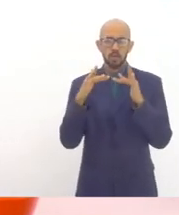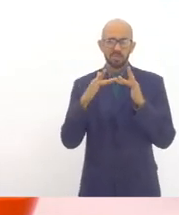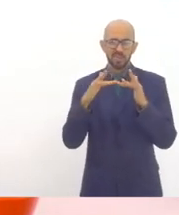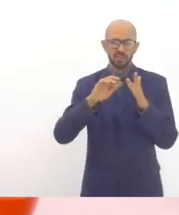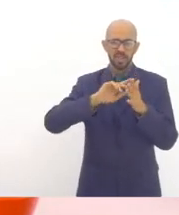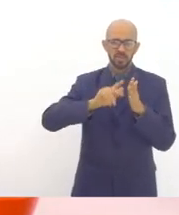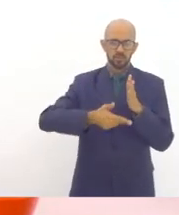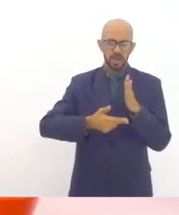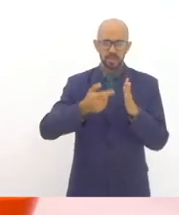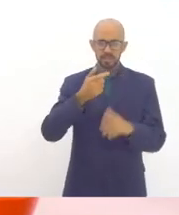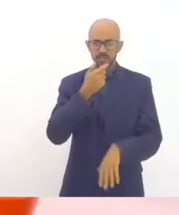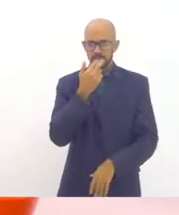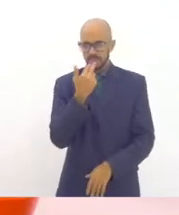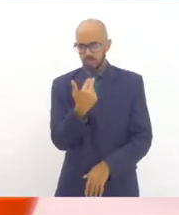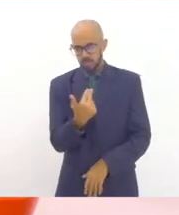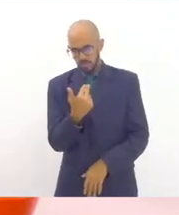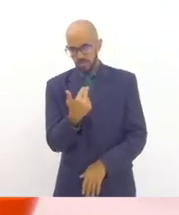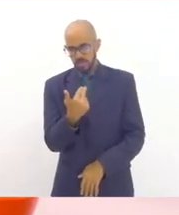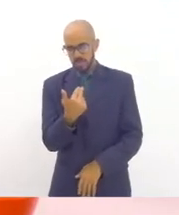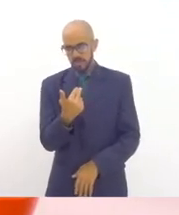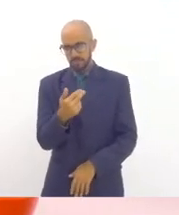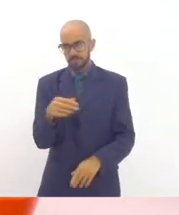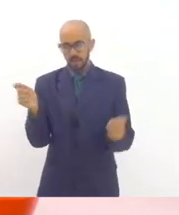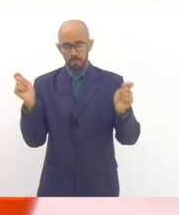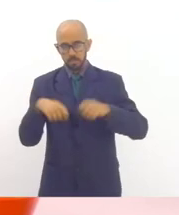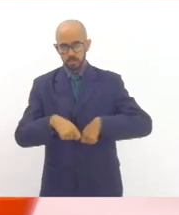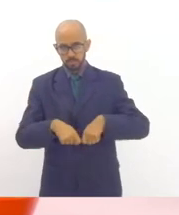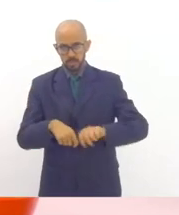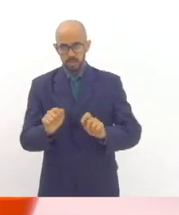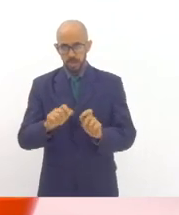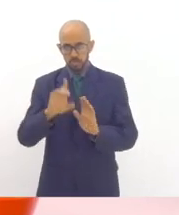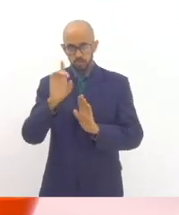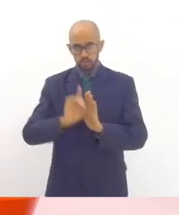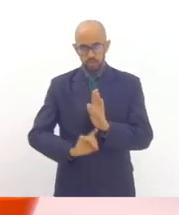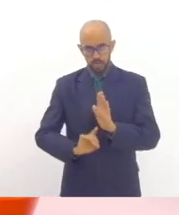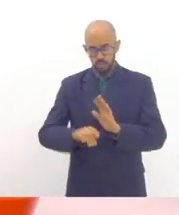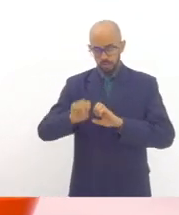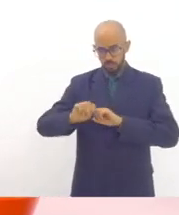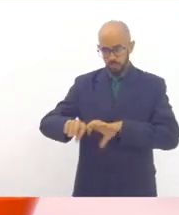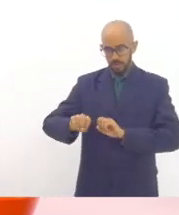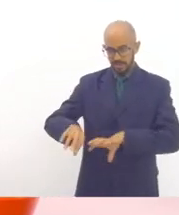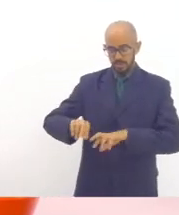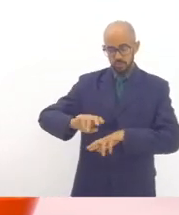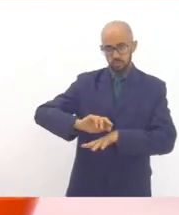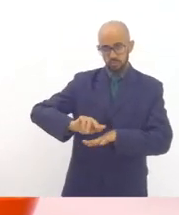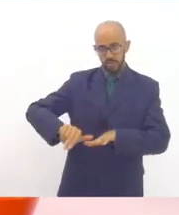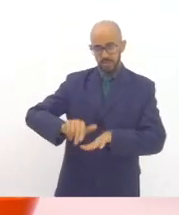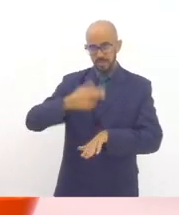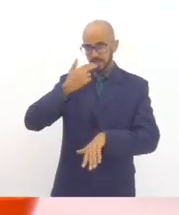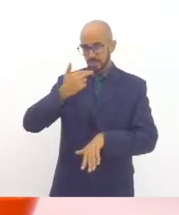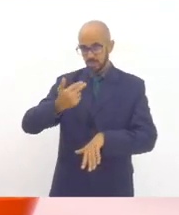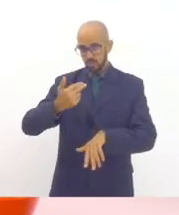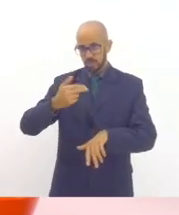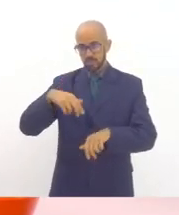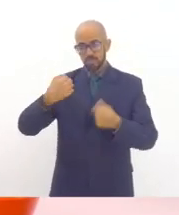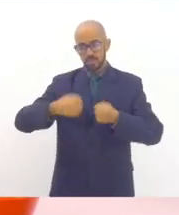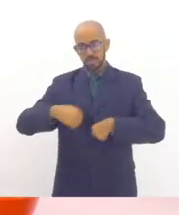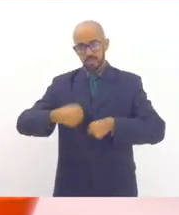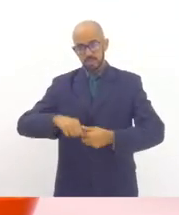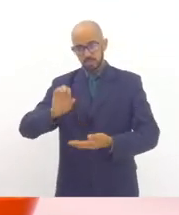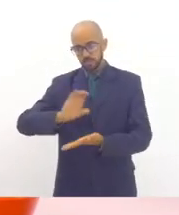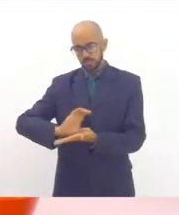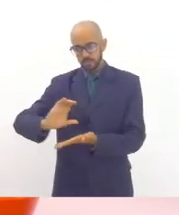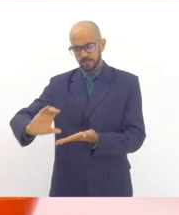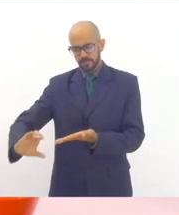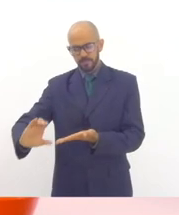línguas. Para possibilitar o direito a uma educação plurilingüe, se faz necessário um efetivo